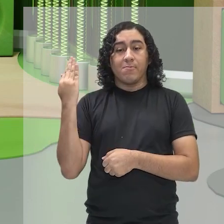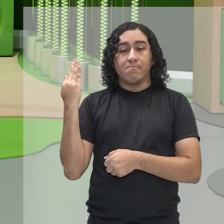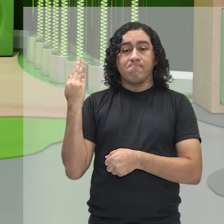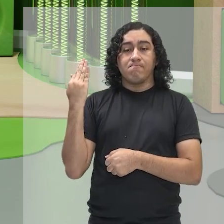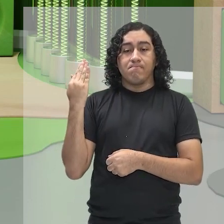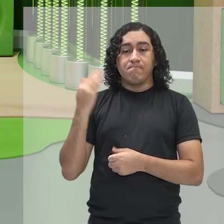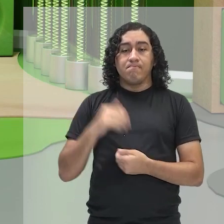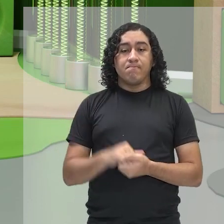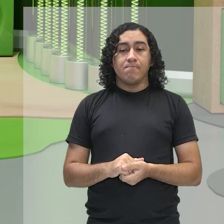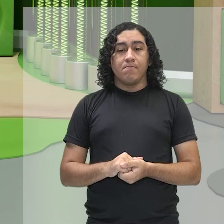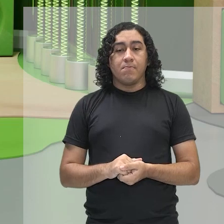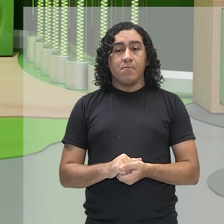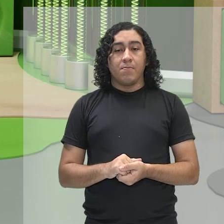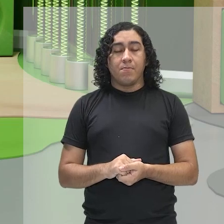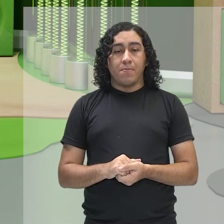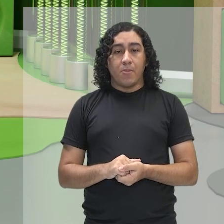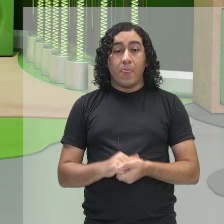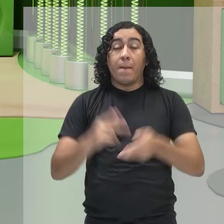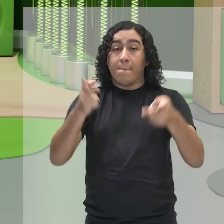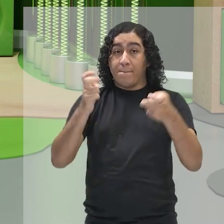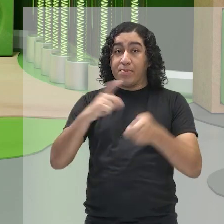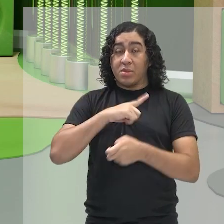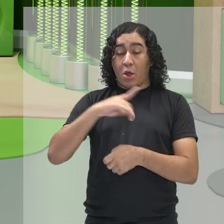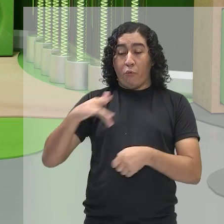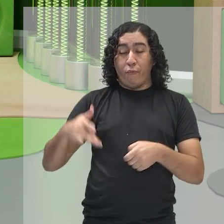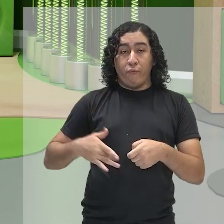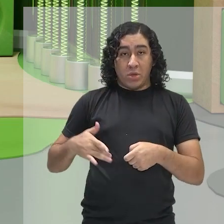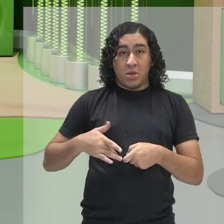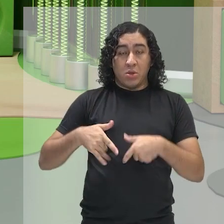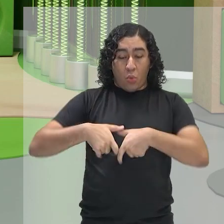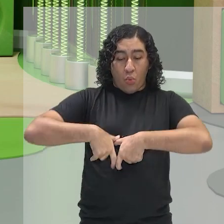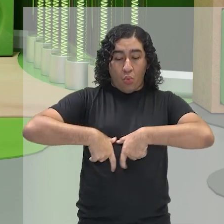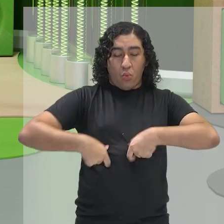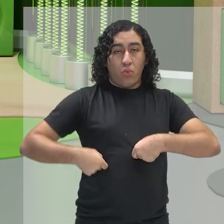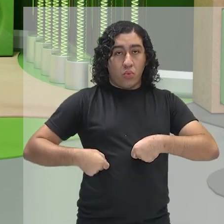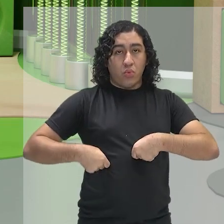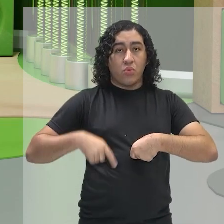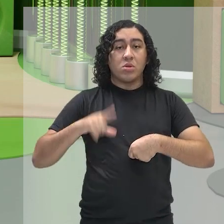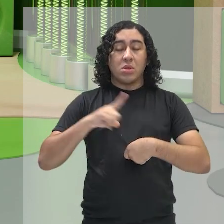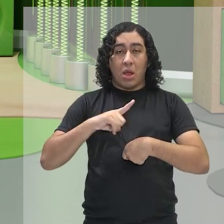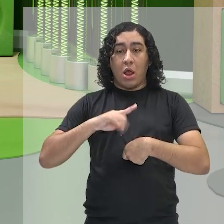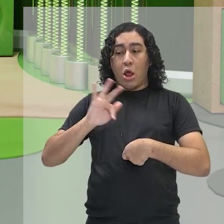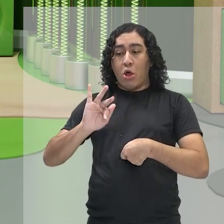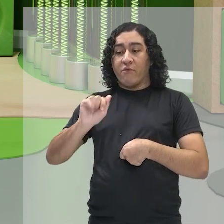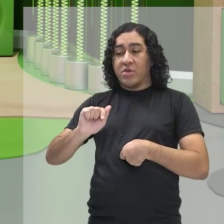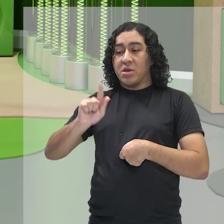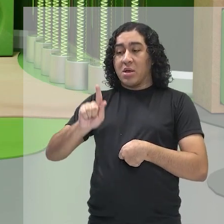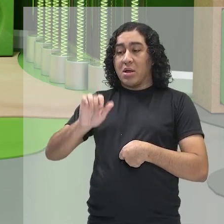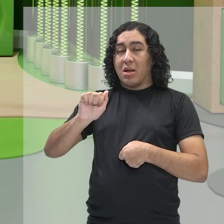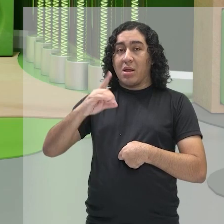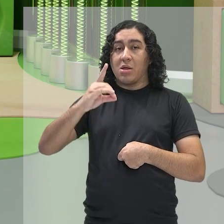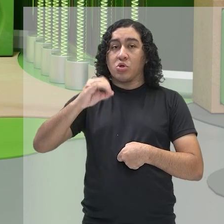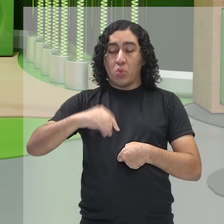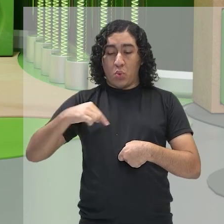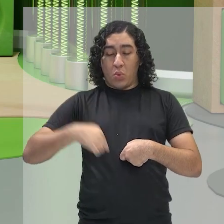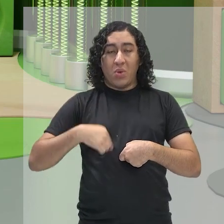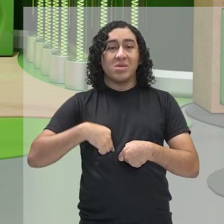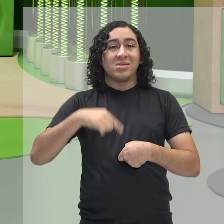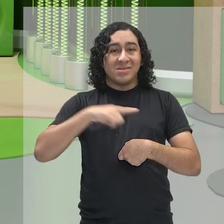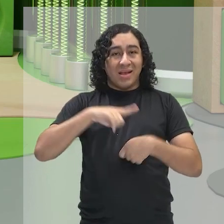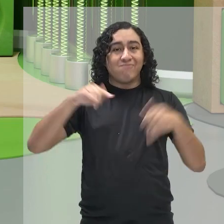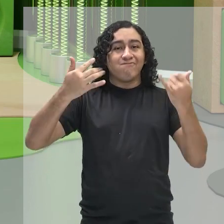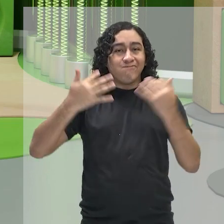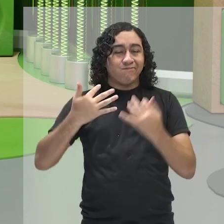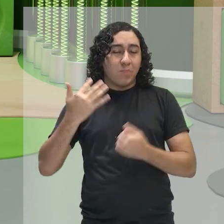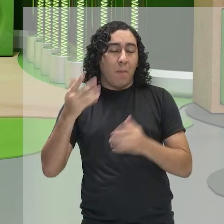relação que a gente observou com o fígado, né? O fígado está aí no centro da nossa imagem e é justamente aquele órgão que vai ser agredido ali por